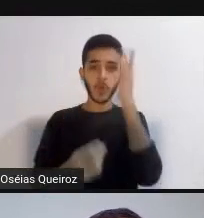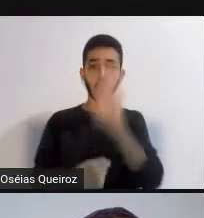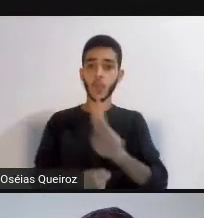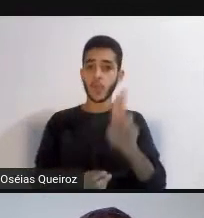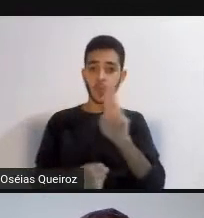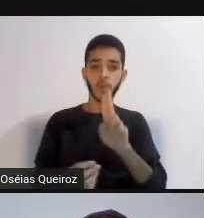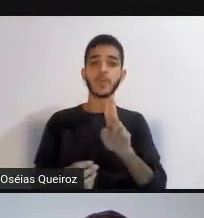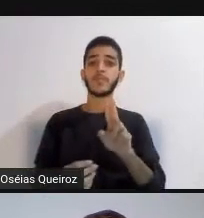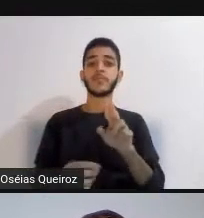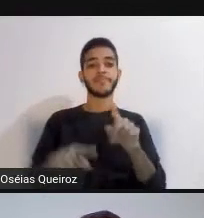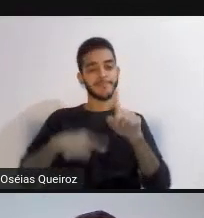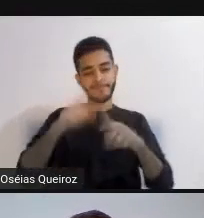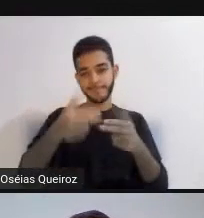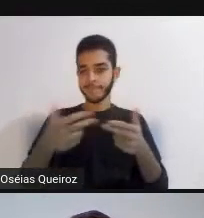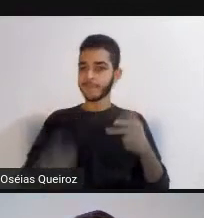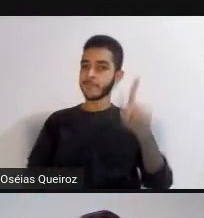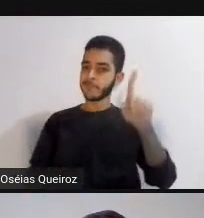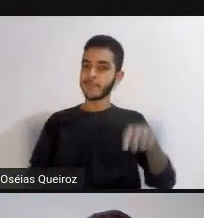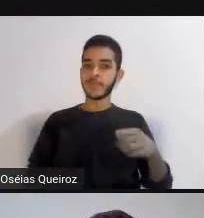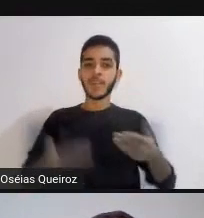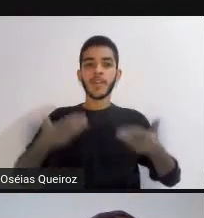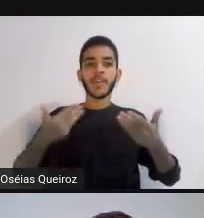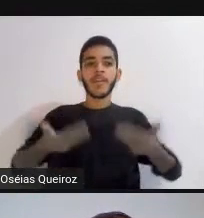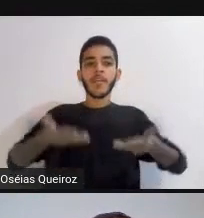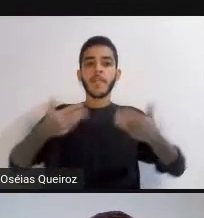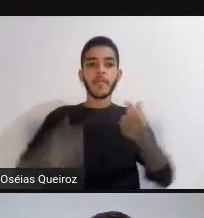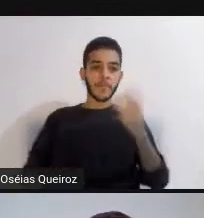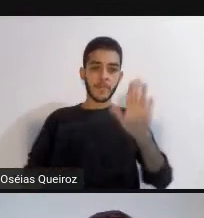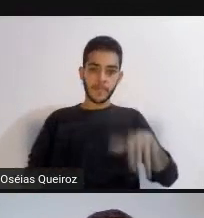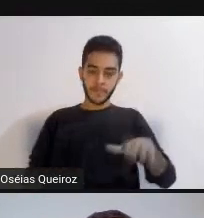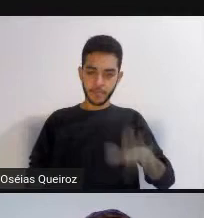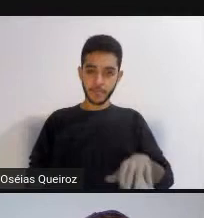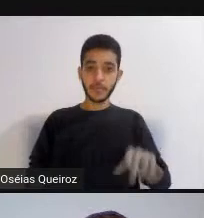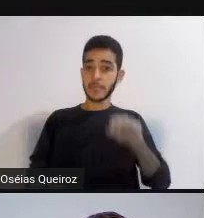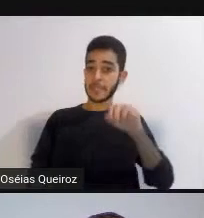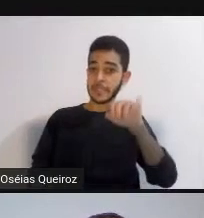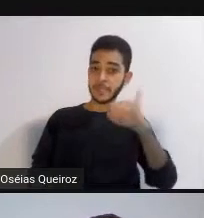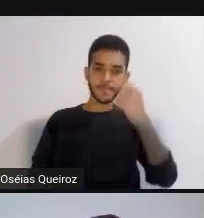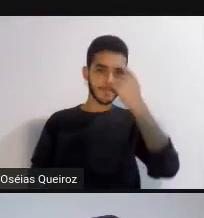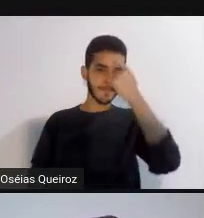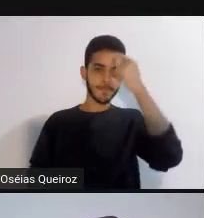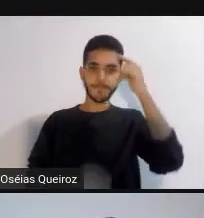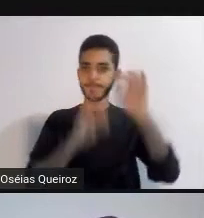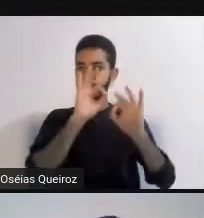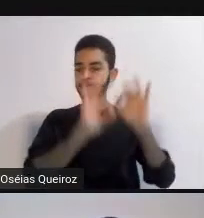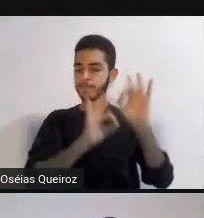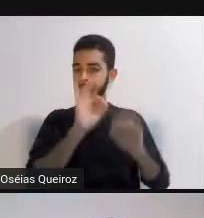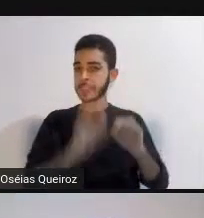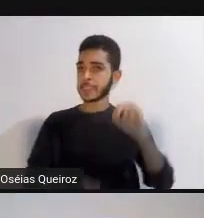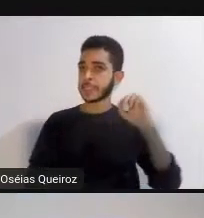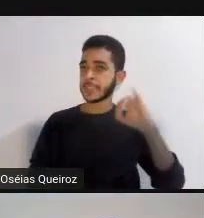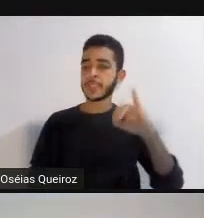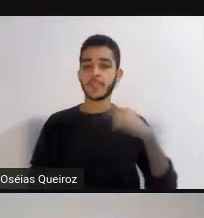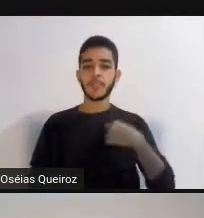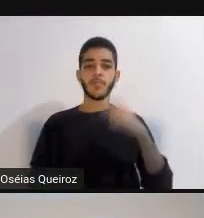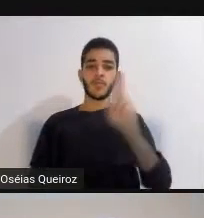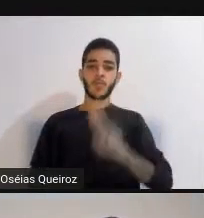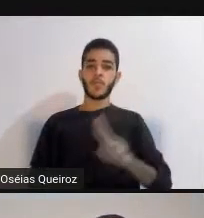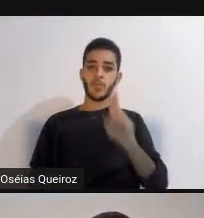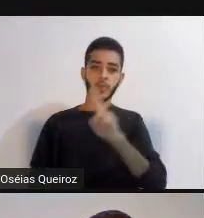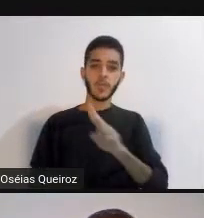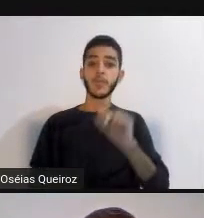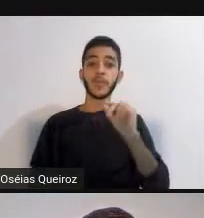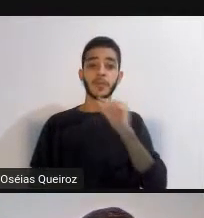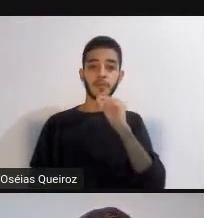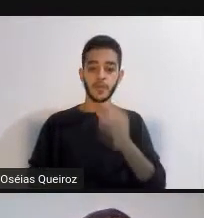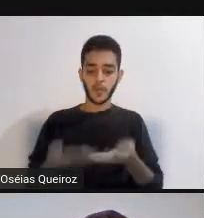esses materiais são um pouco mais acessíveis, e se não for pensado em cada vez mais a utilização de filtros